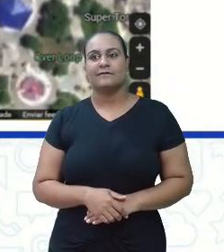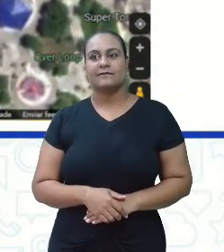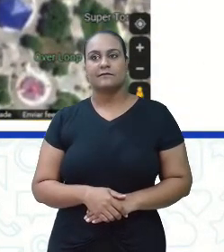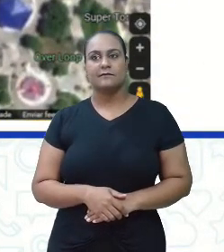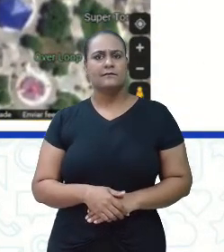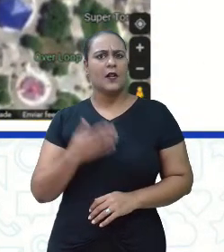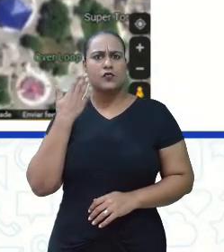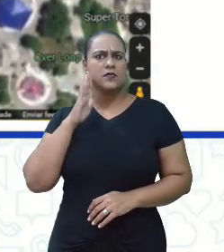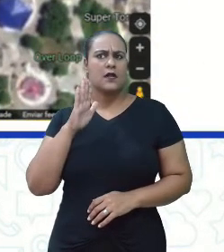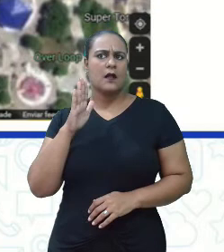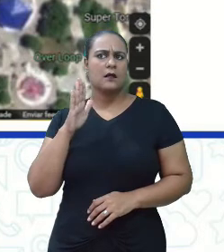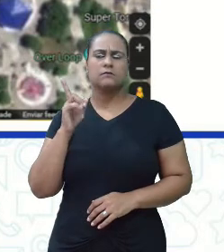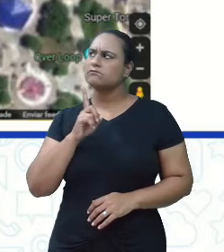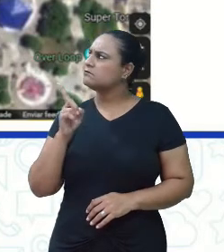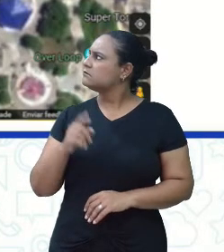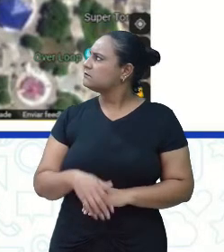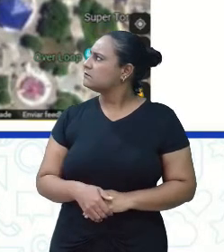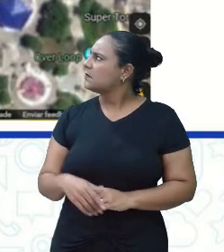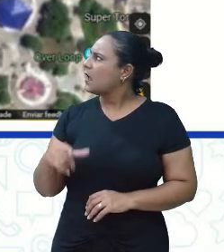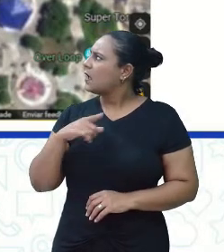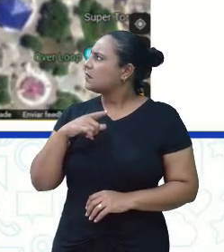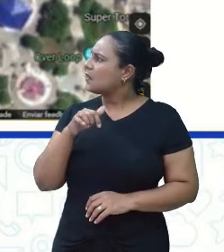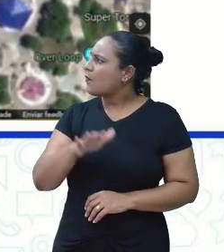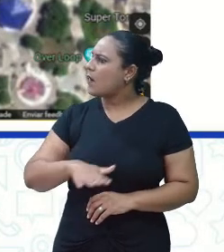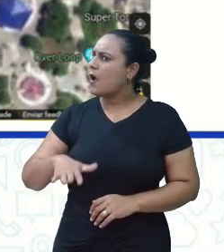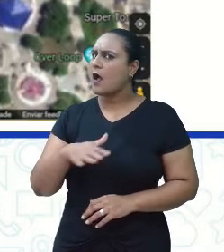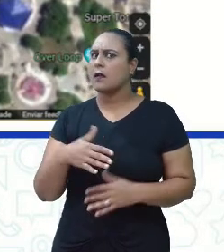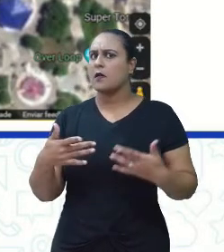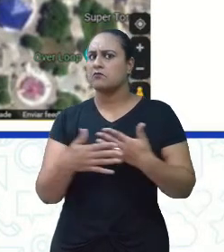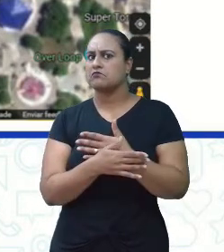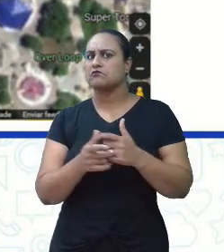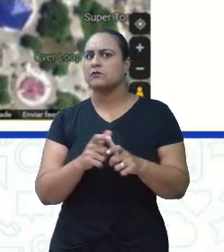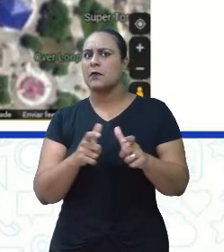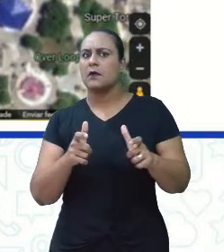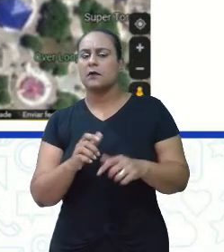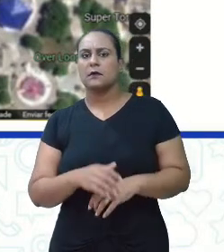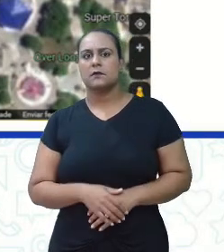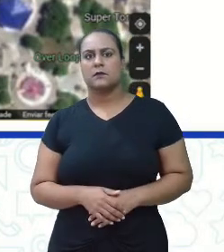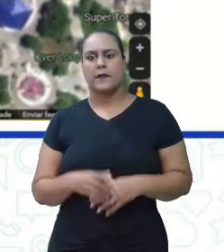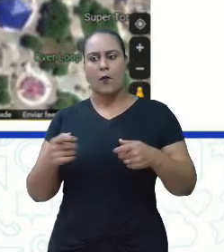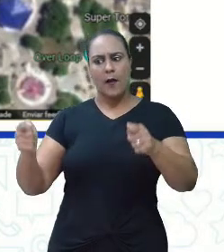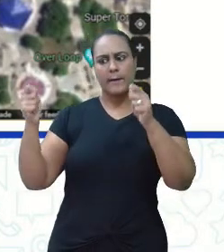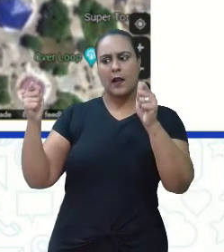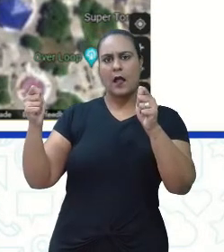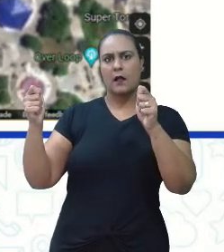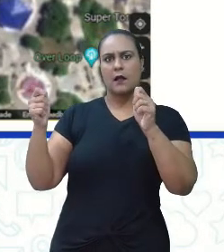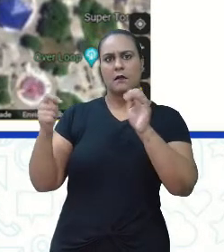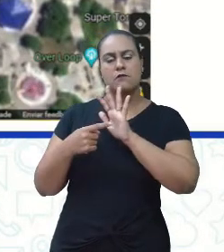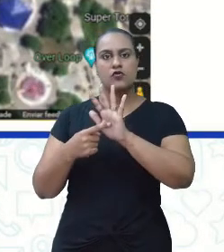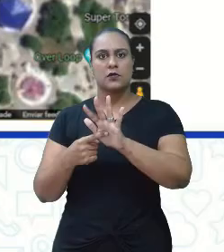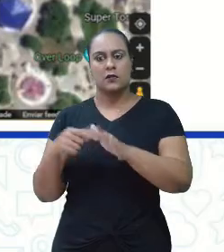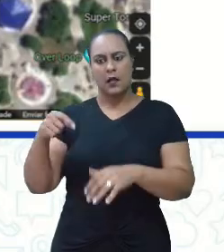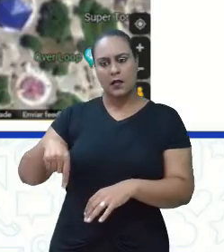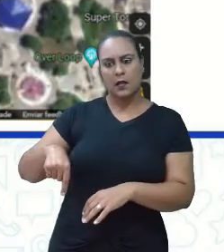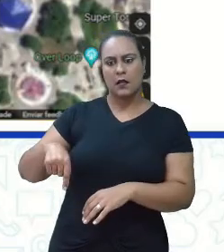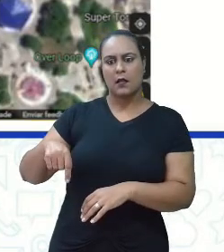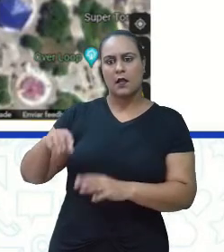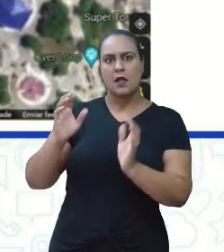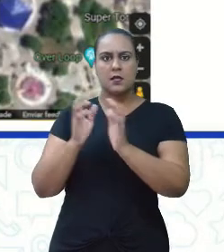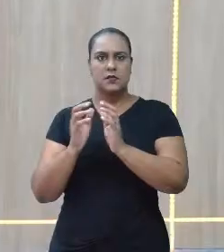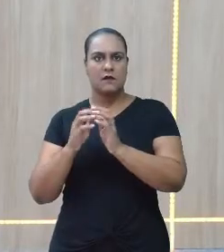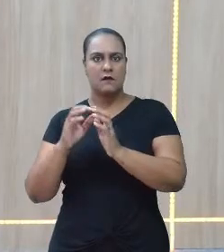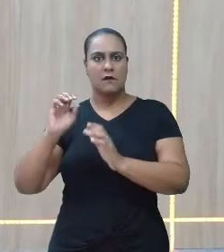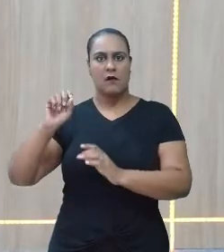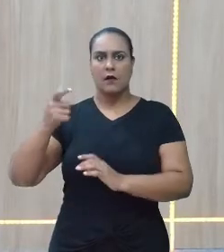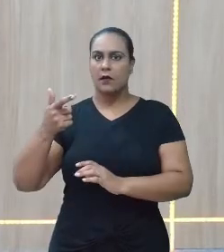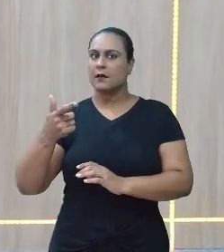Você não sabe muito bem, ó. Temos uma área urbanizada. Se não tiver uma placa dizendo aqui terminou, aqui é Recife, aqui é Olinda, você não sabe muito bem.